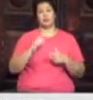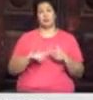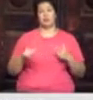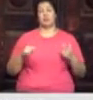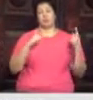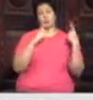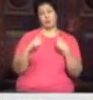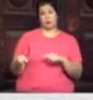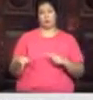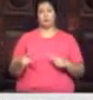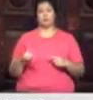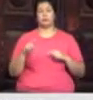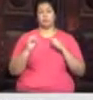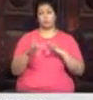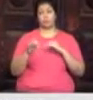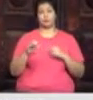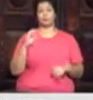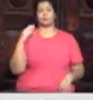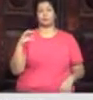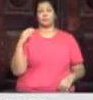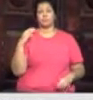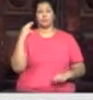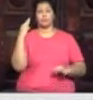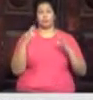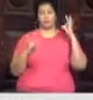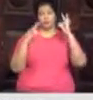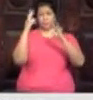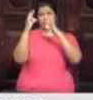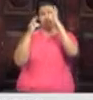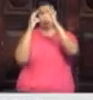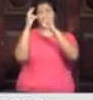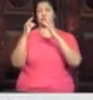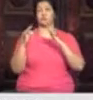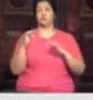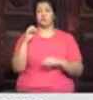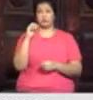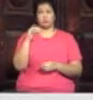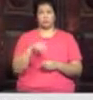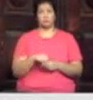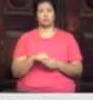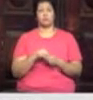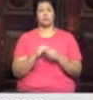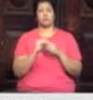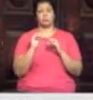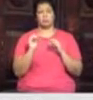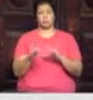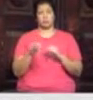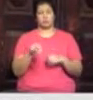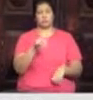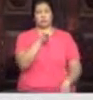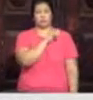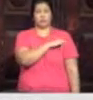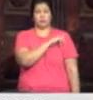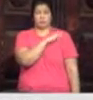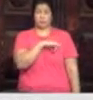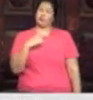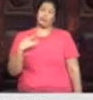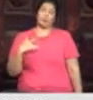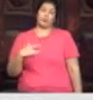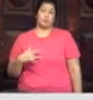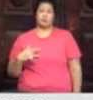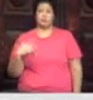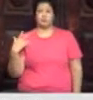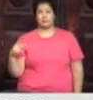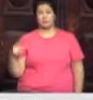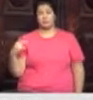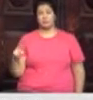educação, a ciência, a tecnologia e a inovação no Rio de Janeiro. Vide a situação que se encontra não apenas a Fundação CCERJ propriamente